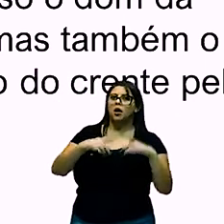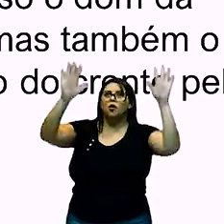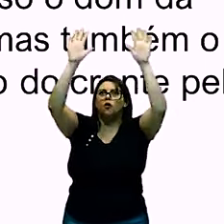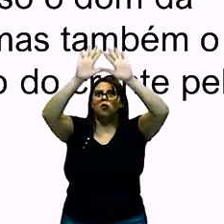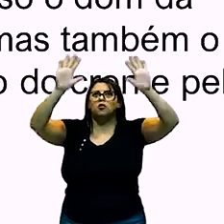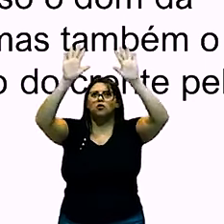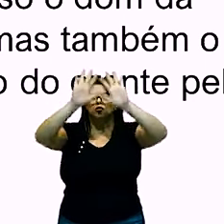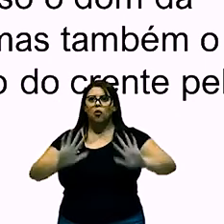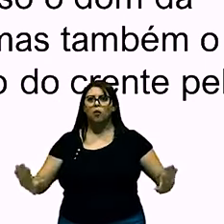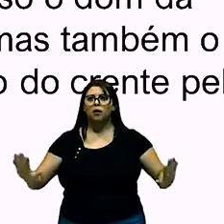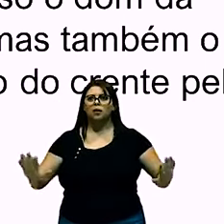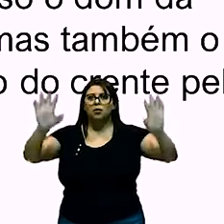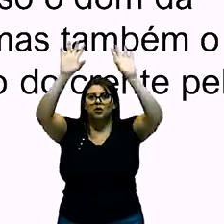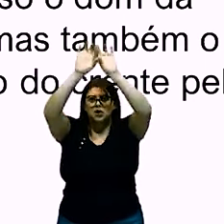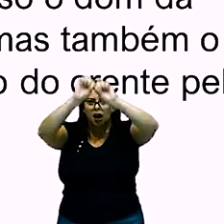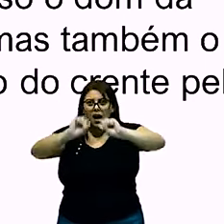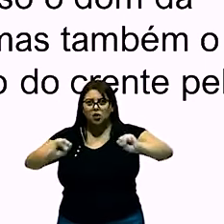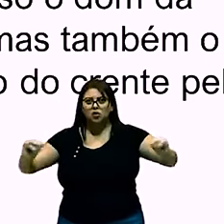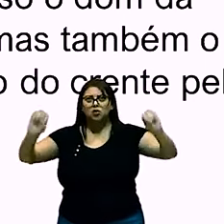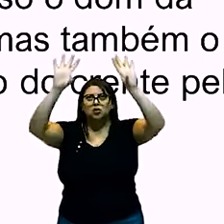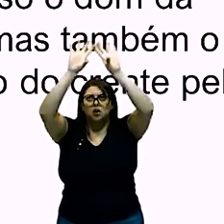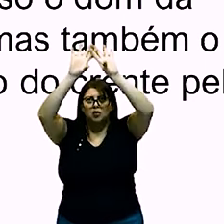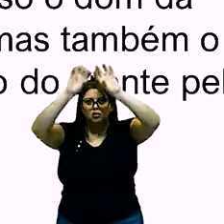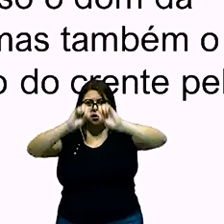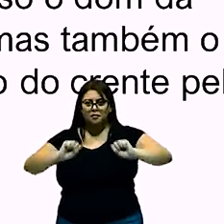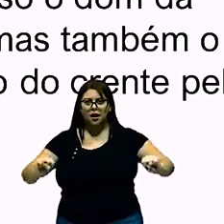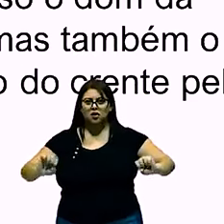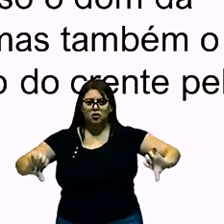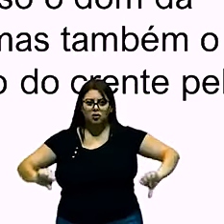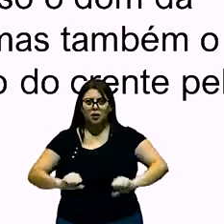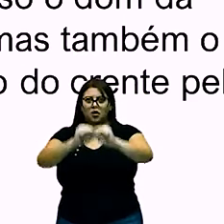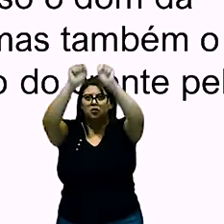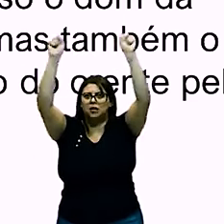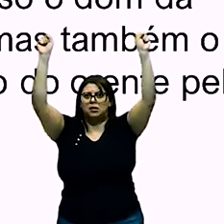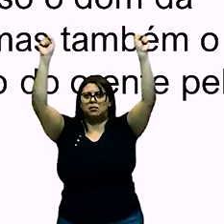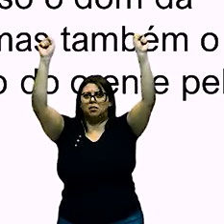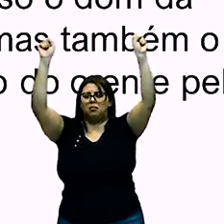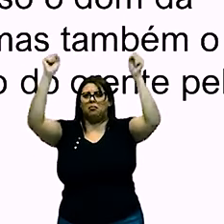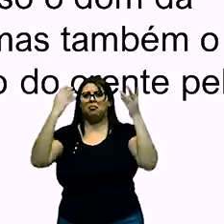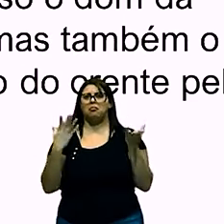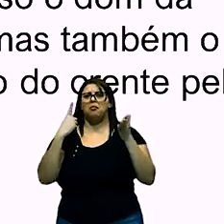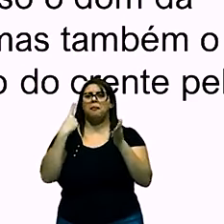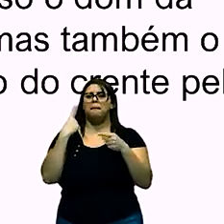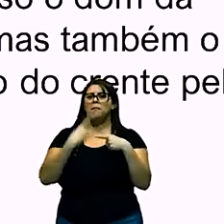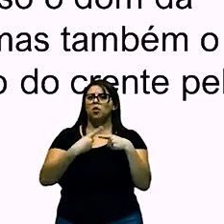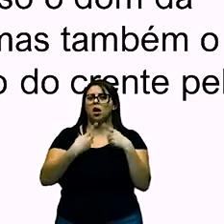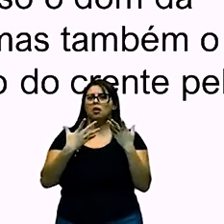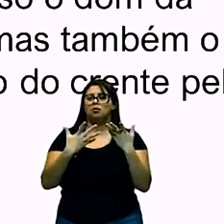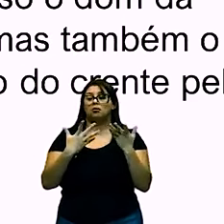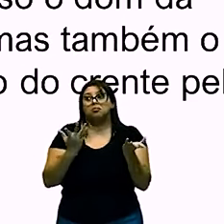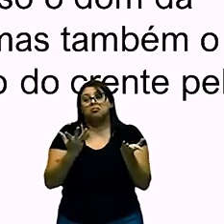Será que não era possível rasgar ele? Falei, até era possível rasgar o véu de baixo para